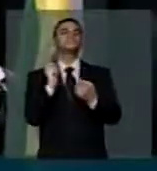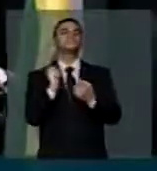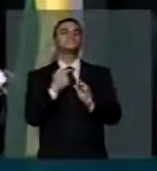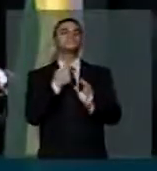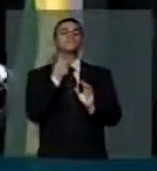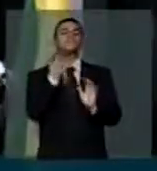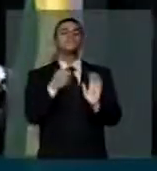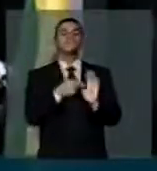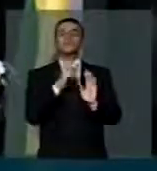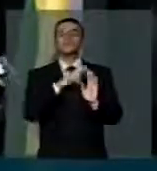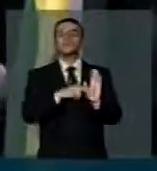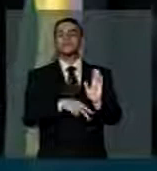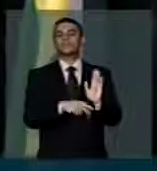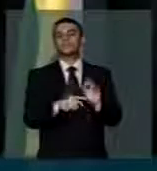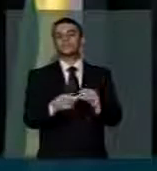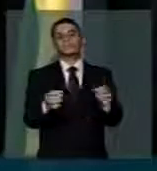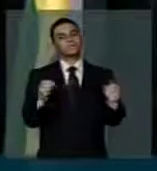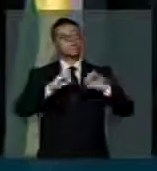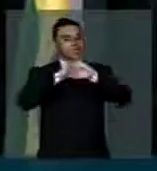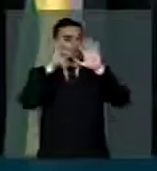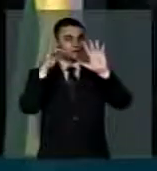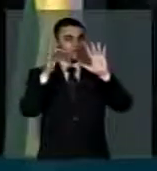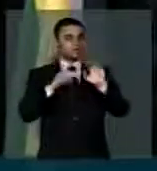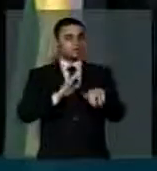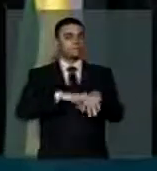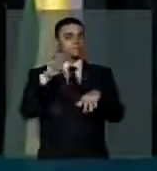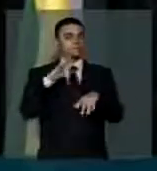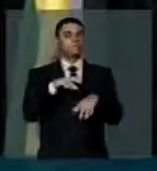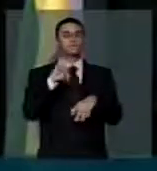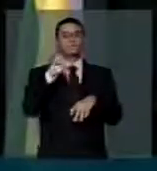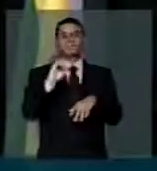diz o relatório? De maneira clara, mais de